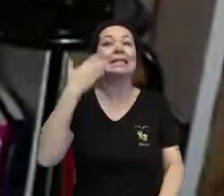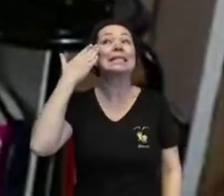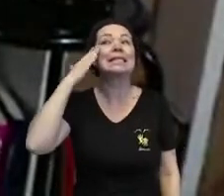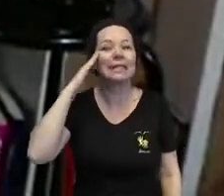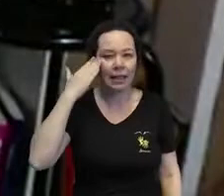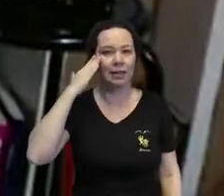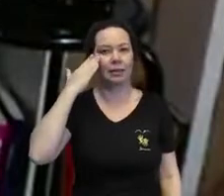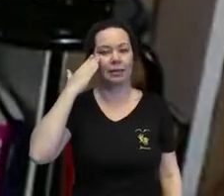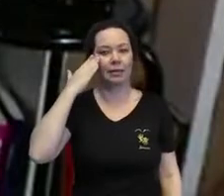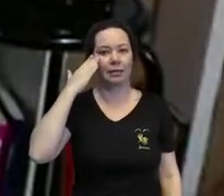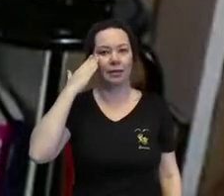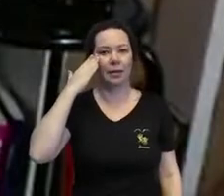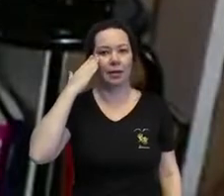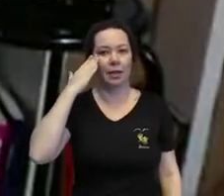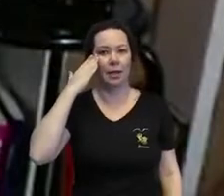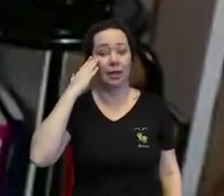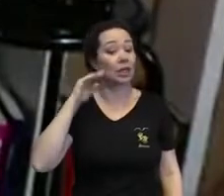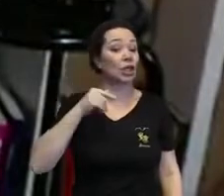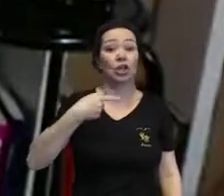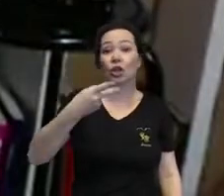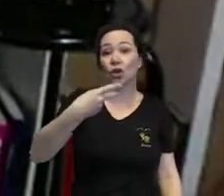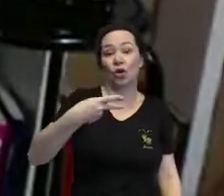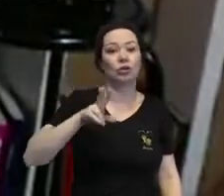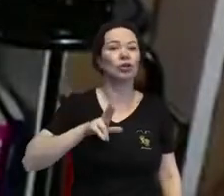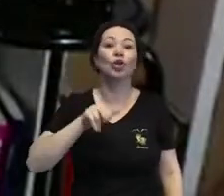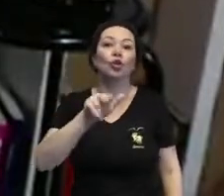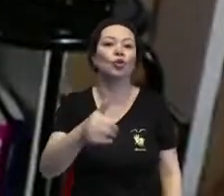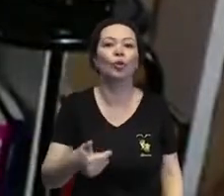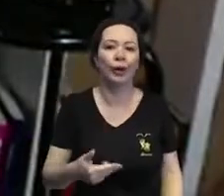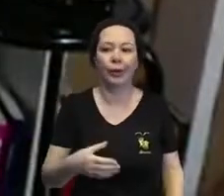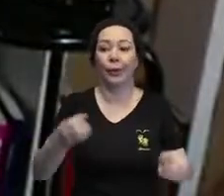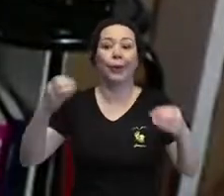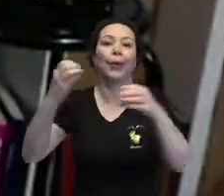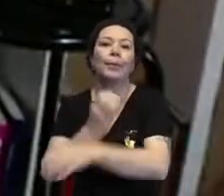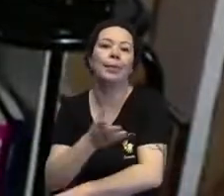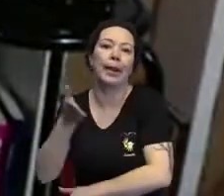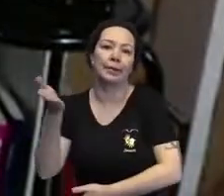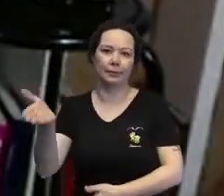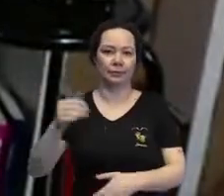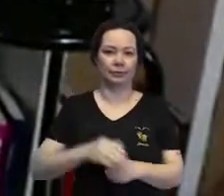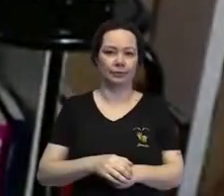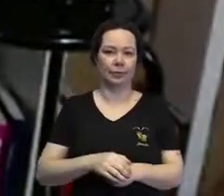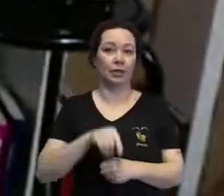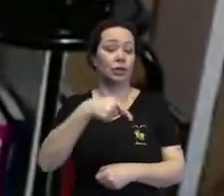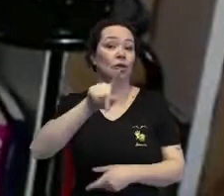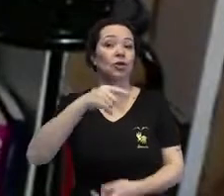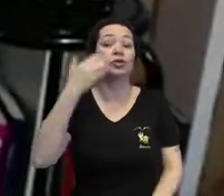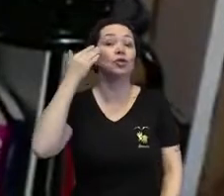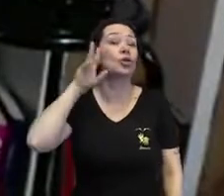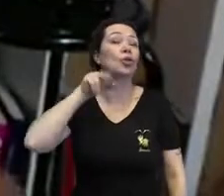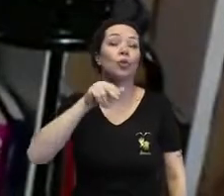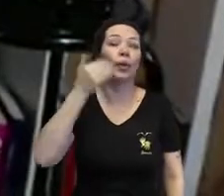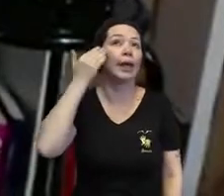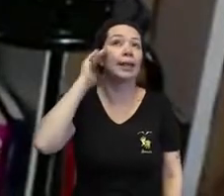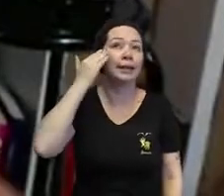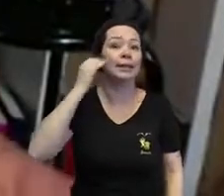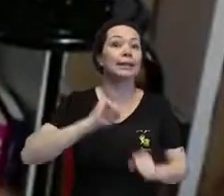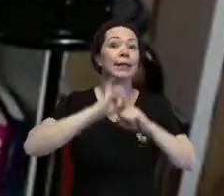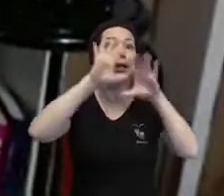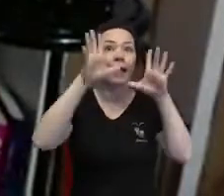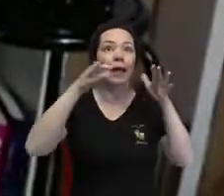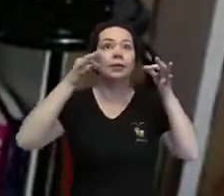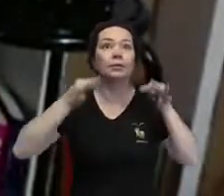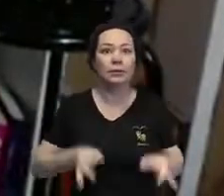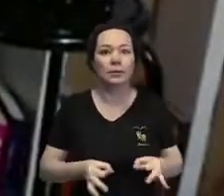que jamais seremos completamente solidários. Jamais entenderemos o que é de fato andar